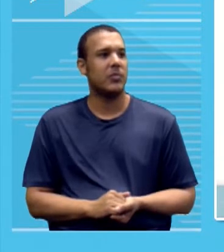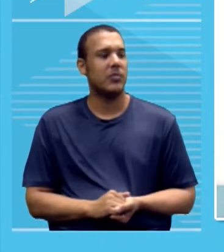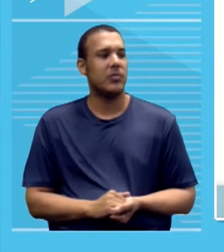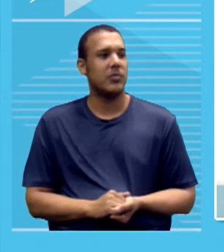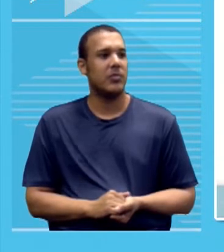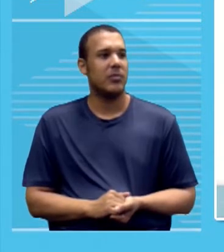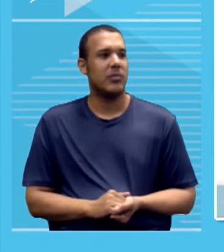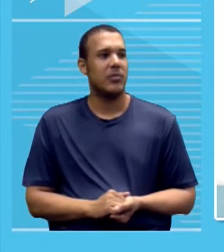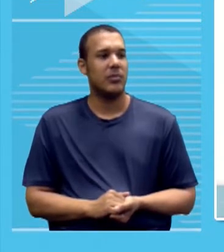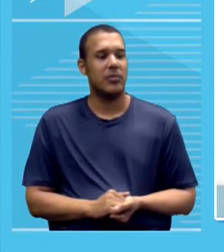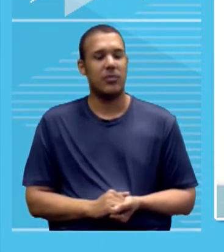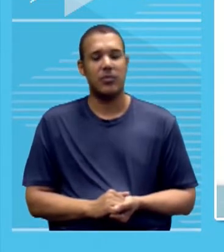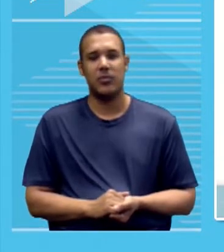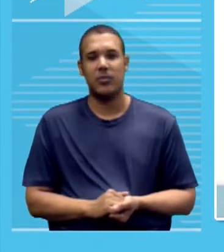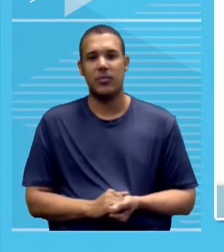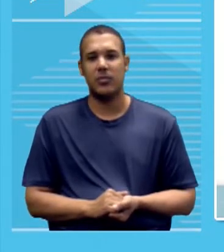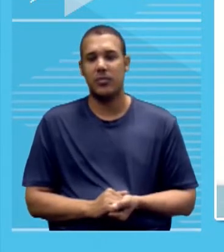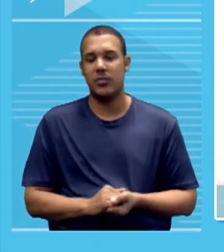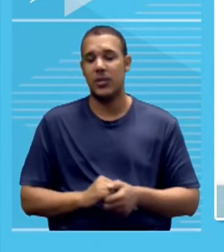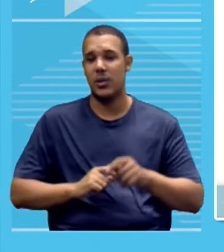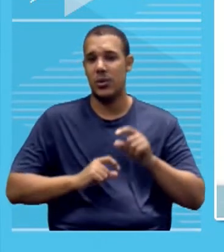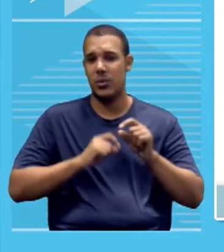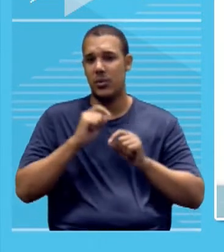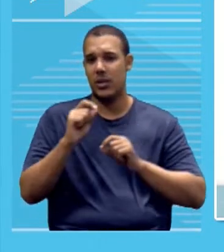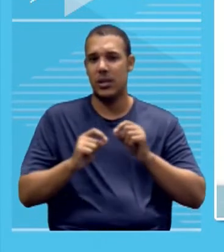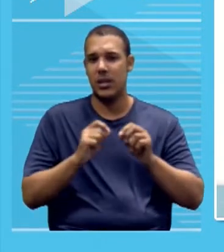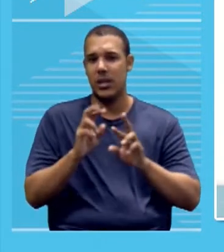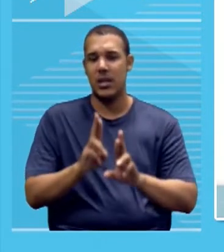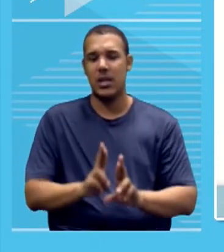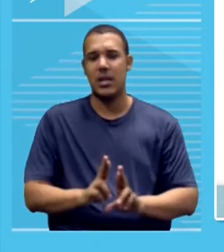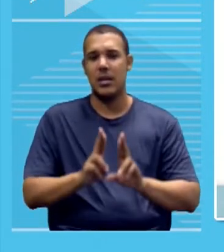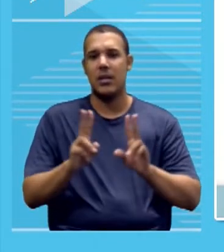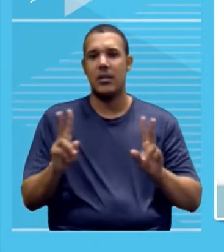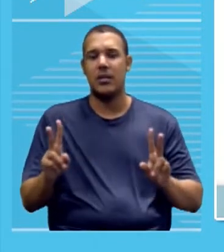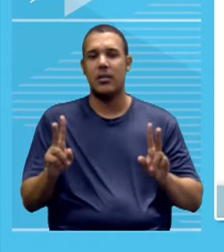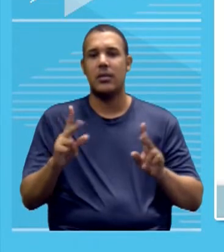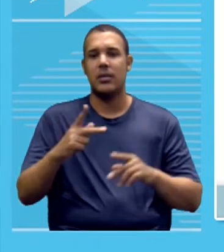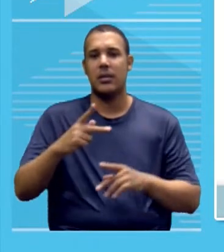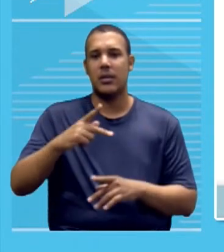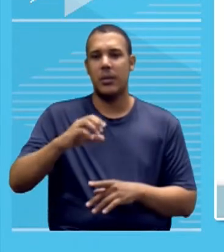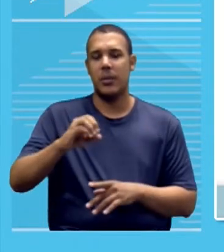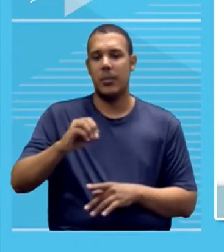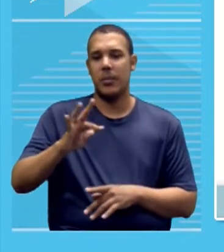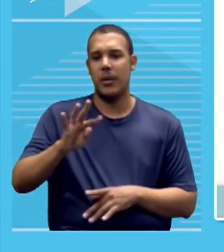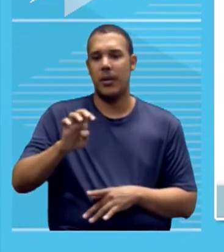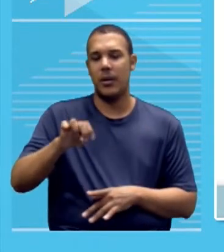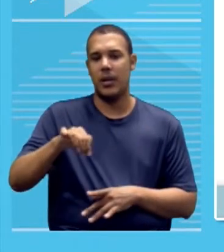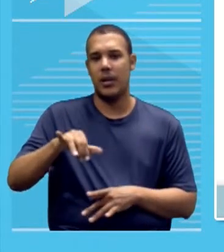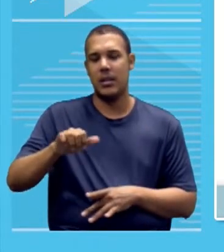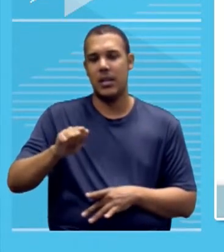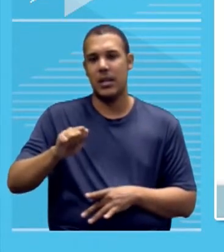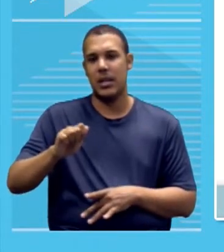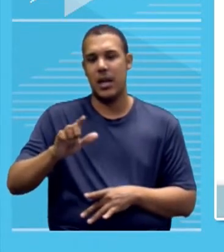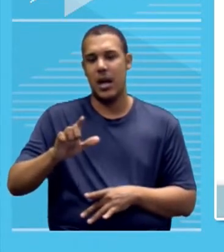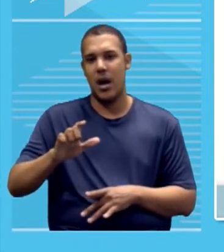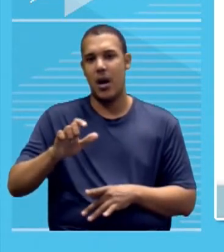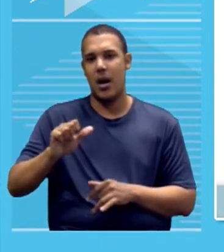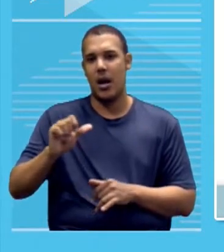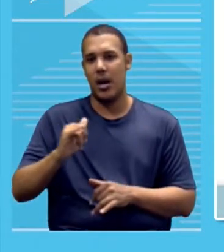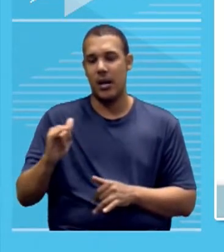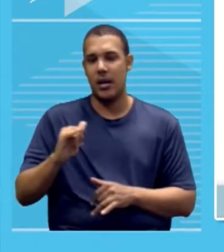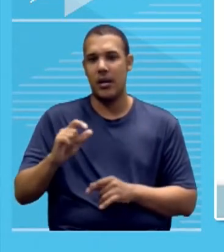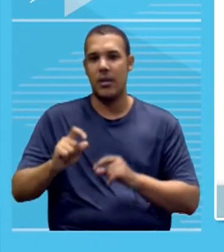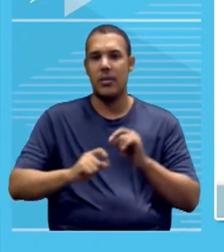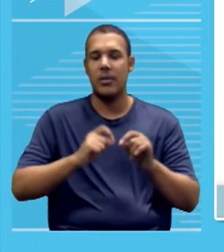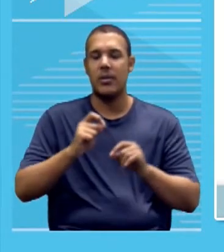O que é essa diferença de potencial? Essa diferença de potencial elétrico, tá bom? É uma